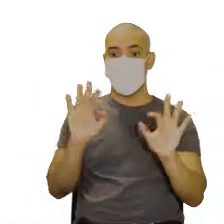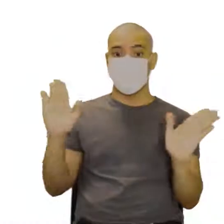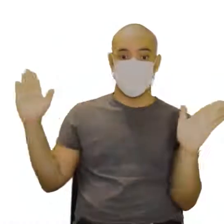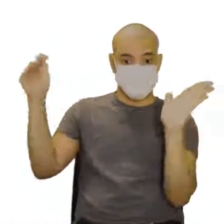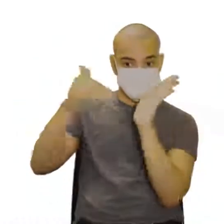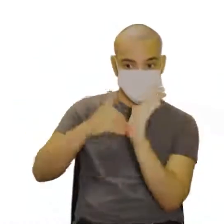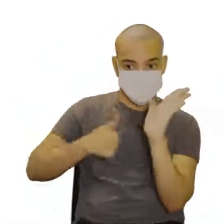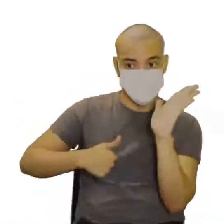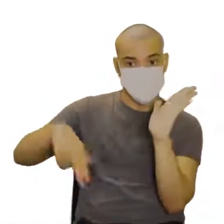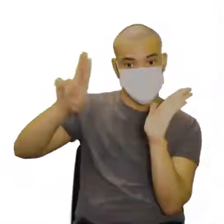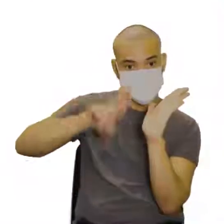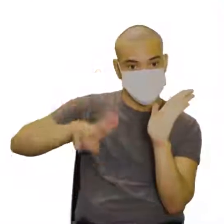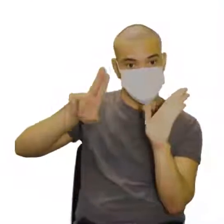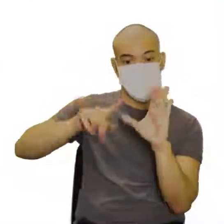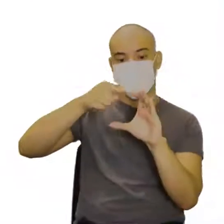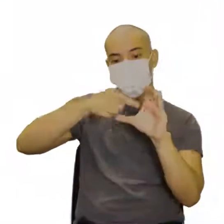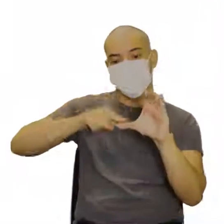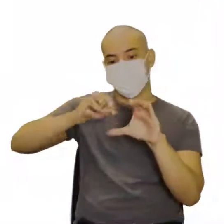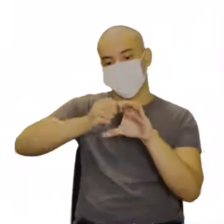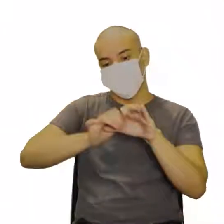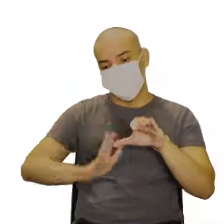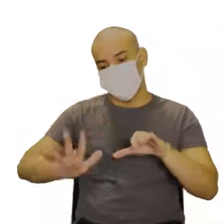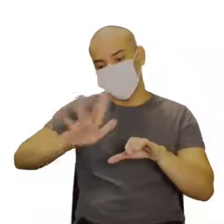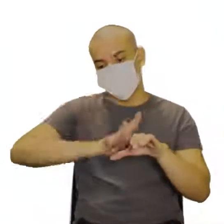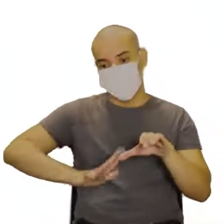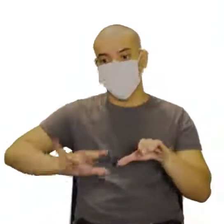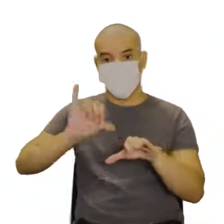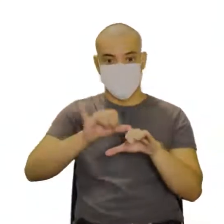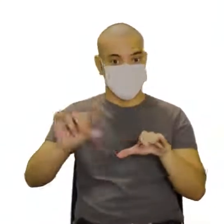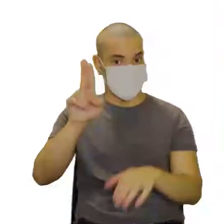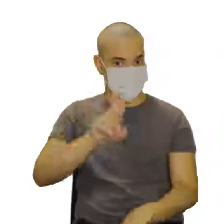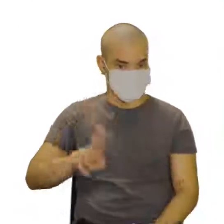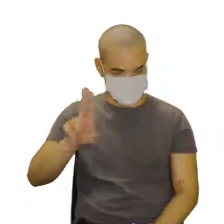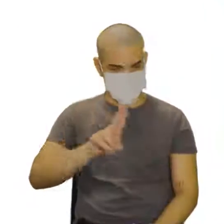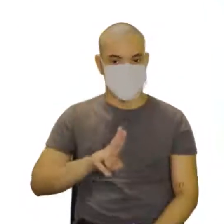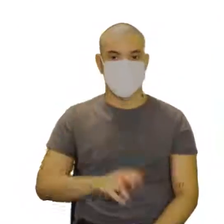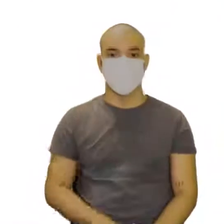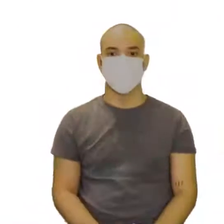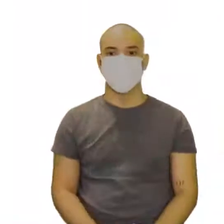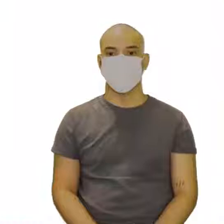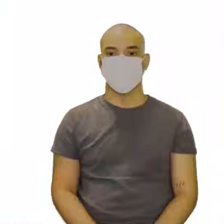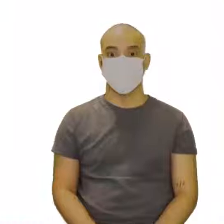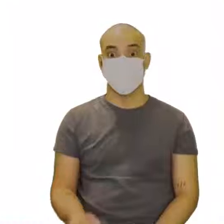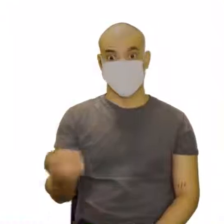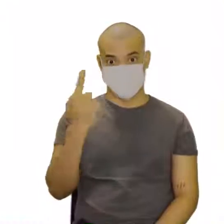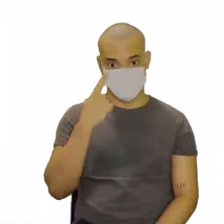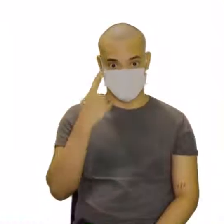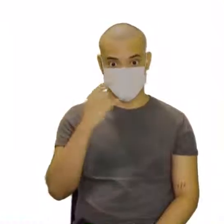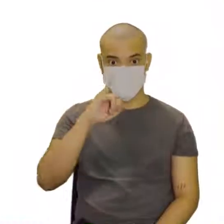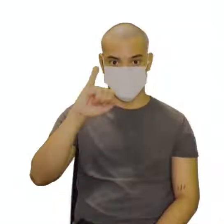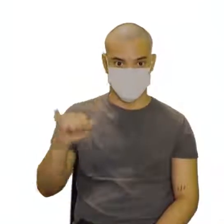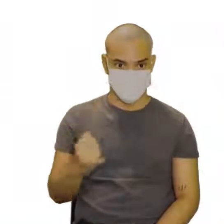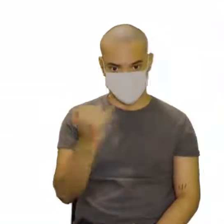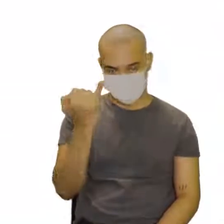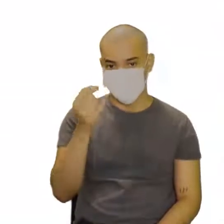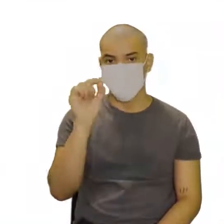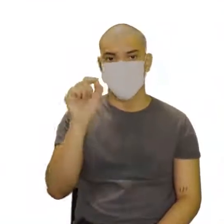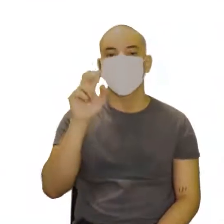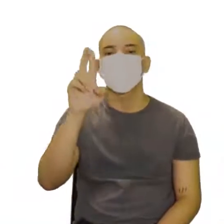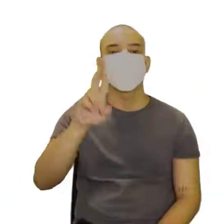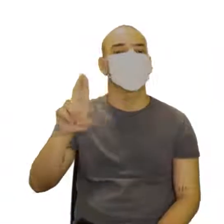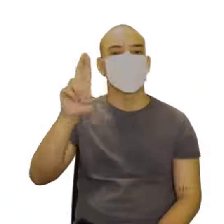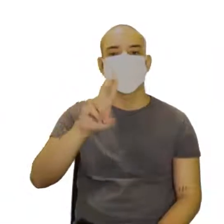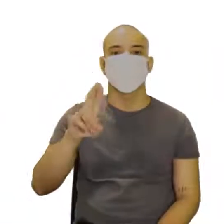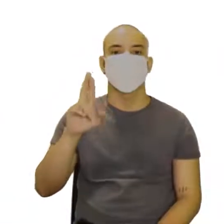meu circuito elétrico, tá bom? Pessoal, vamos ver aqui uma observação importante. É